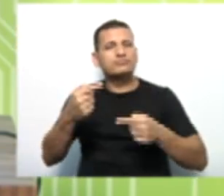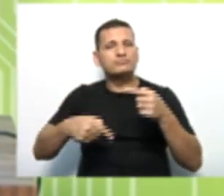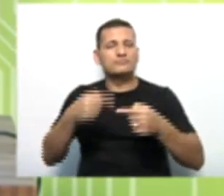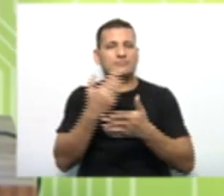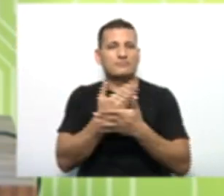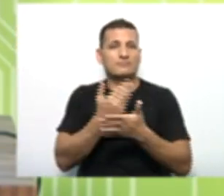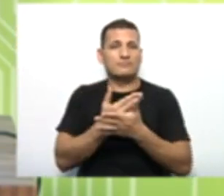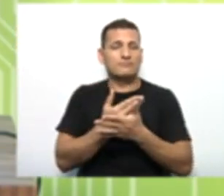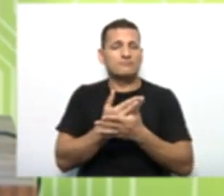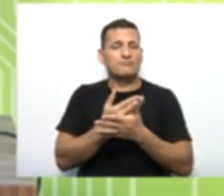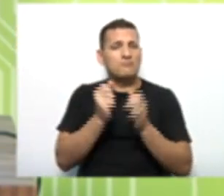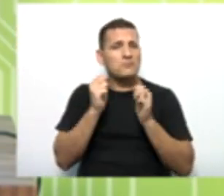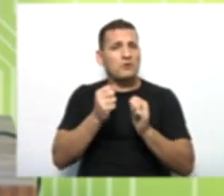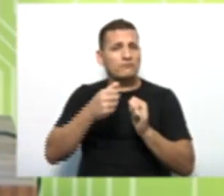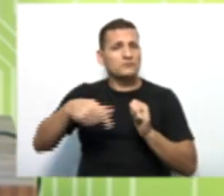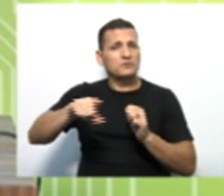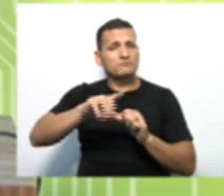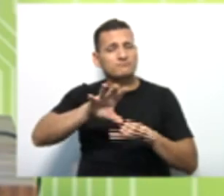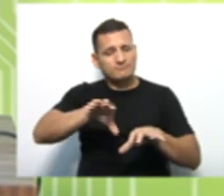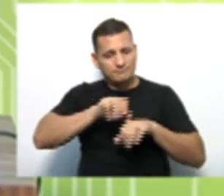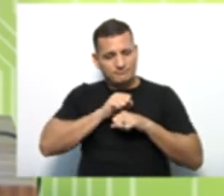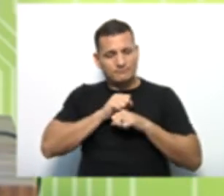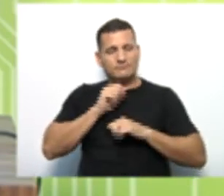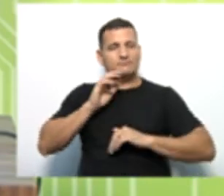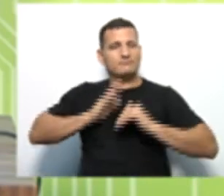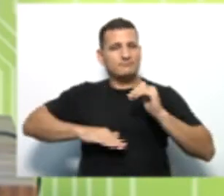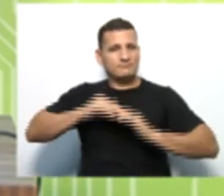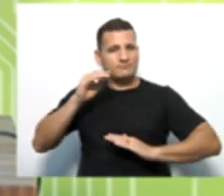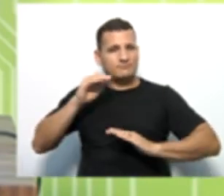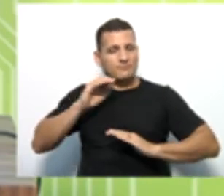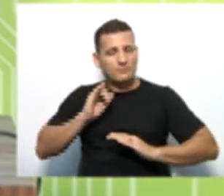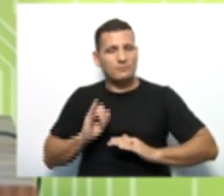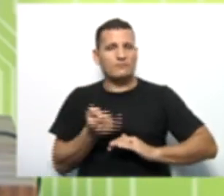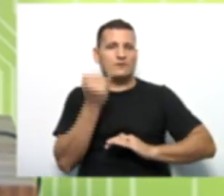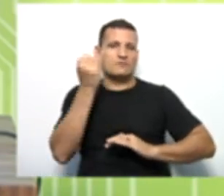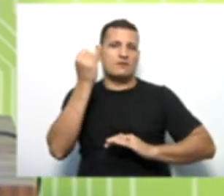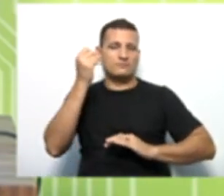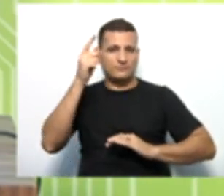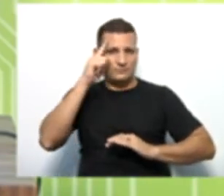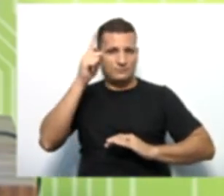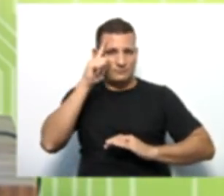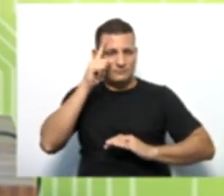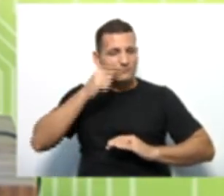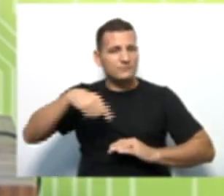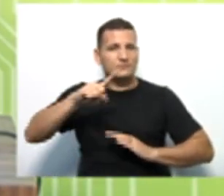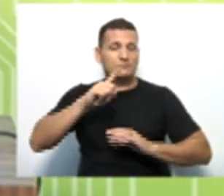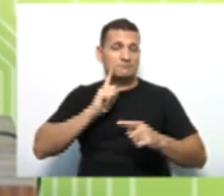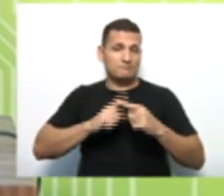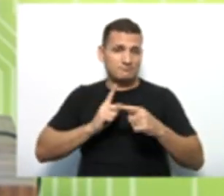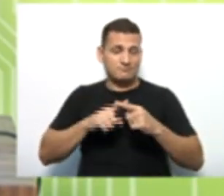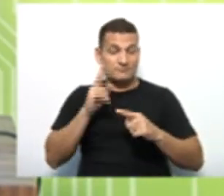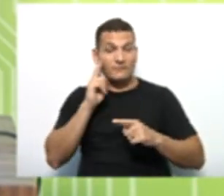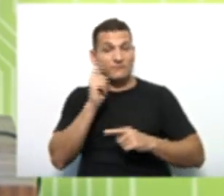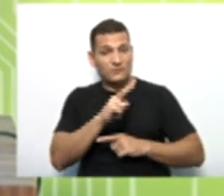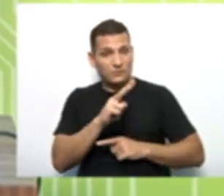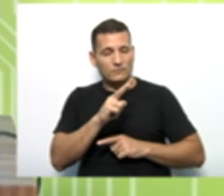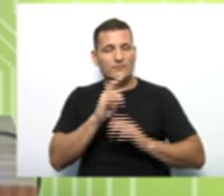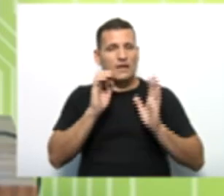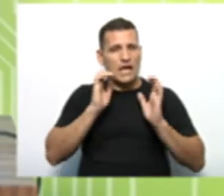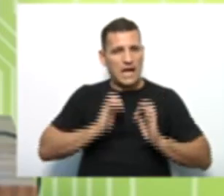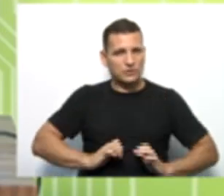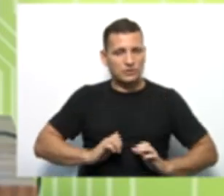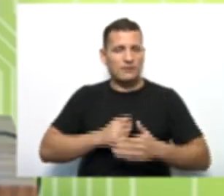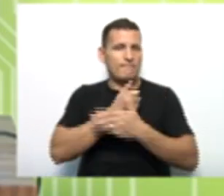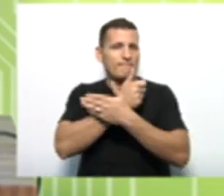só para o exercício profissional, mas também para o dia a dia, para a vida de vocês. Porque, como a gente viu, ética e moral,